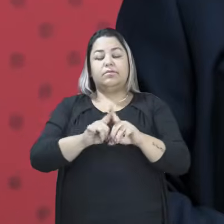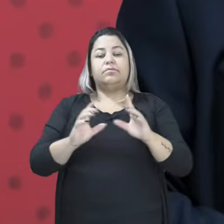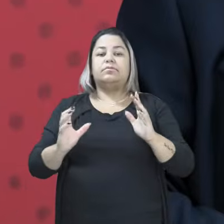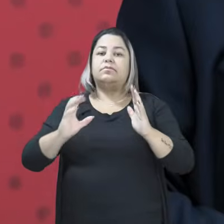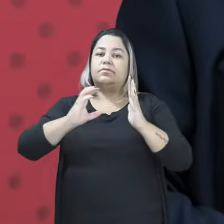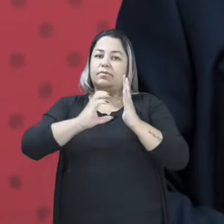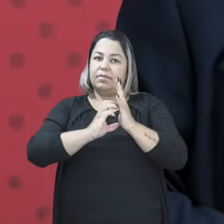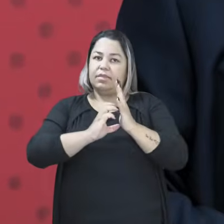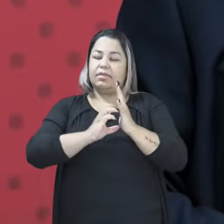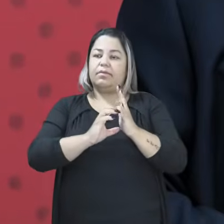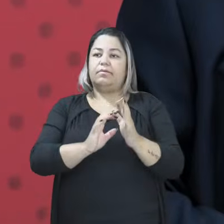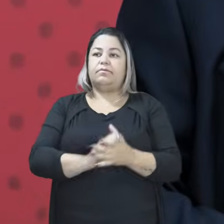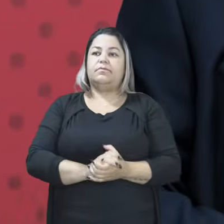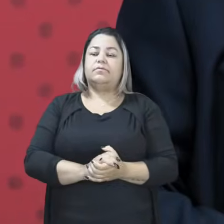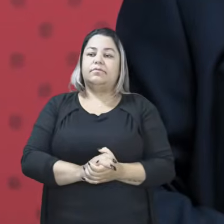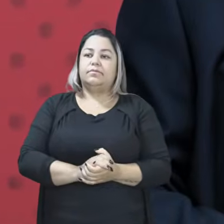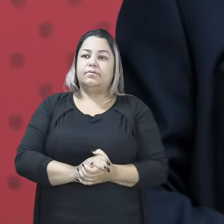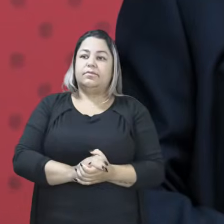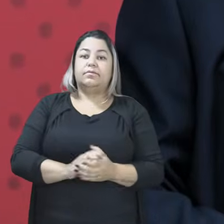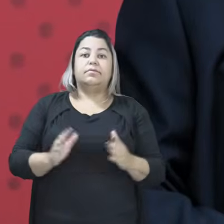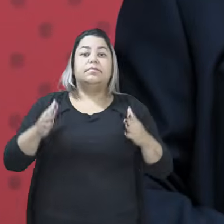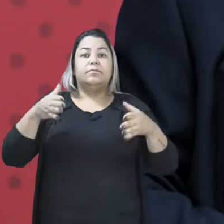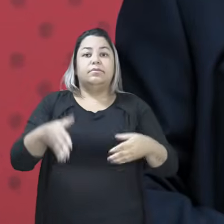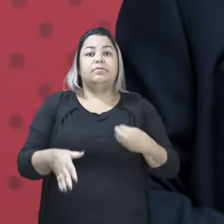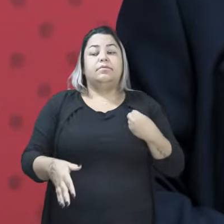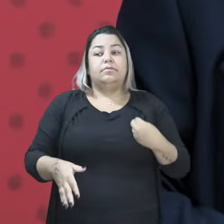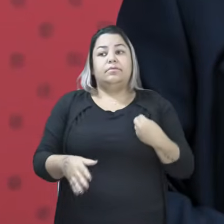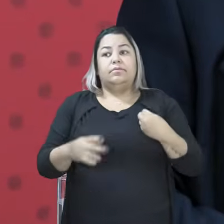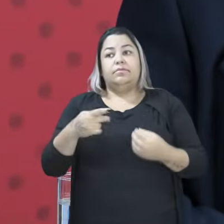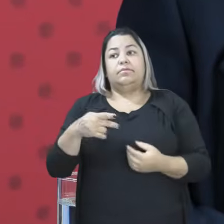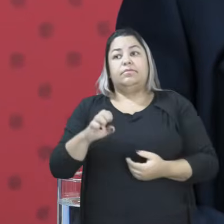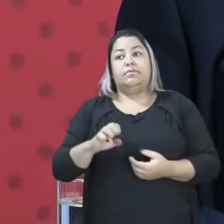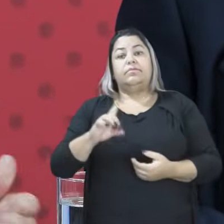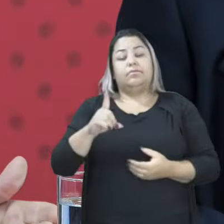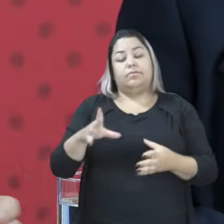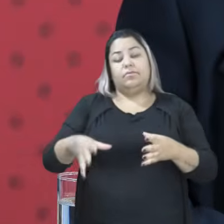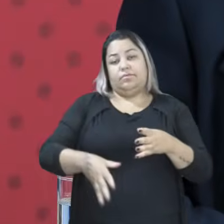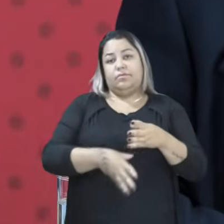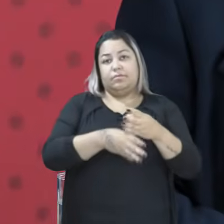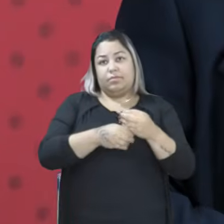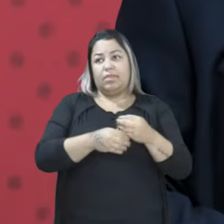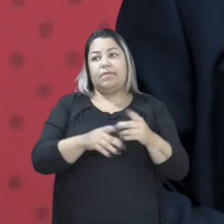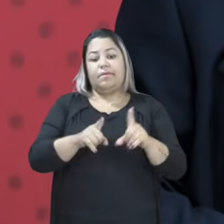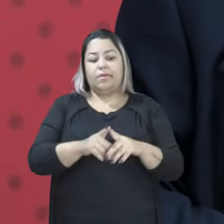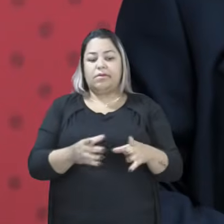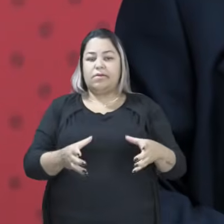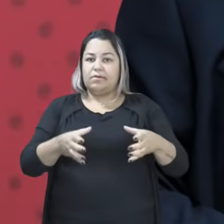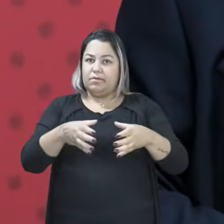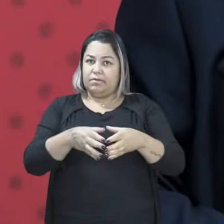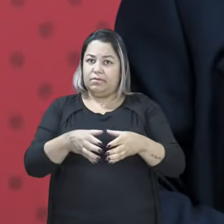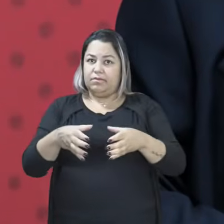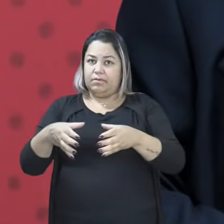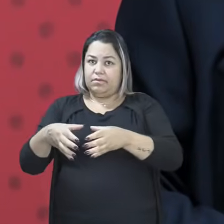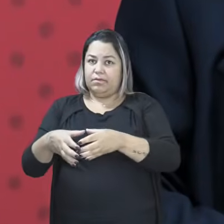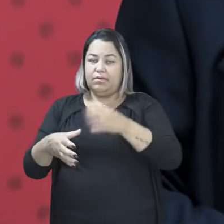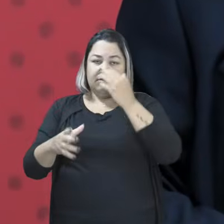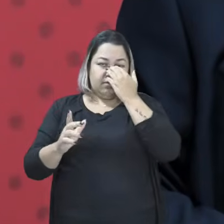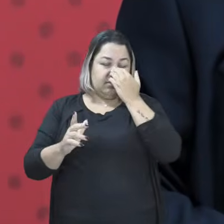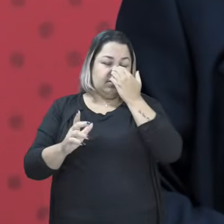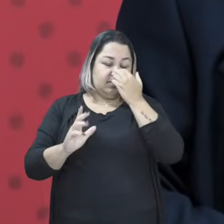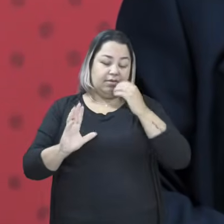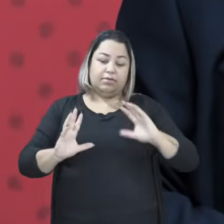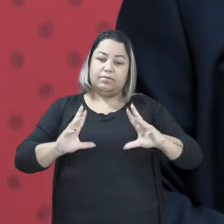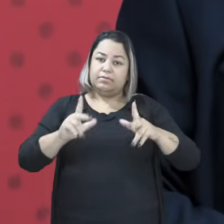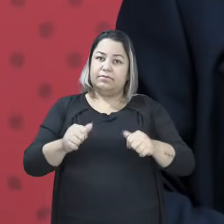que participaram do PED, eles estão nas chapas. Então, é evidente, eles têm todas as condições